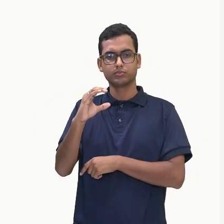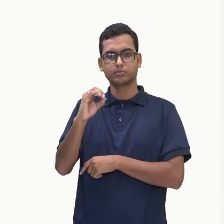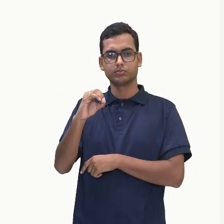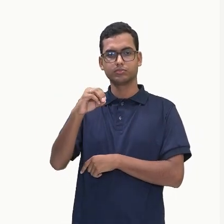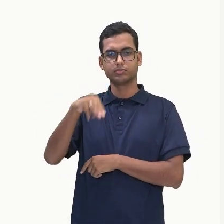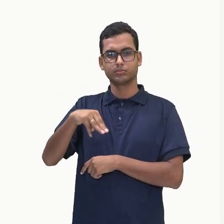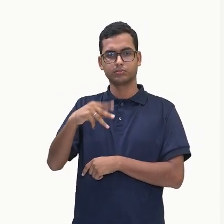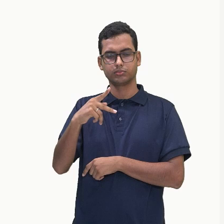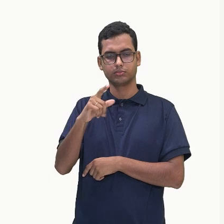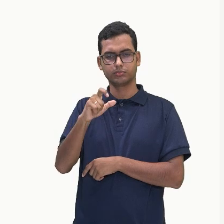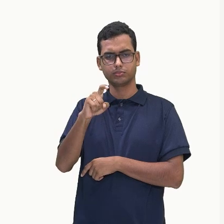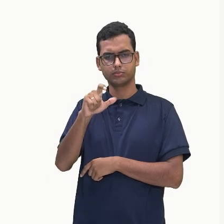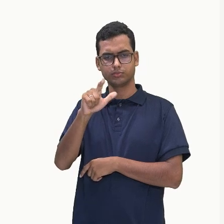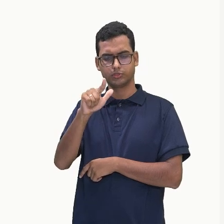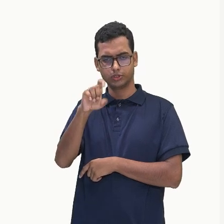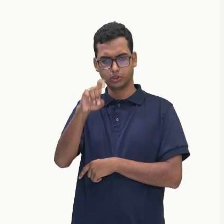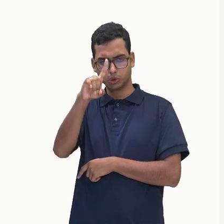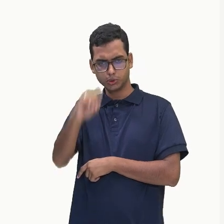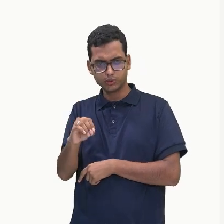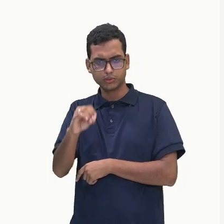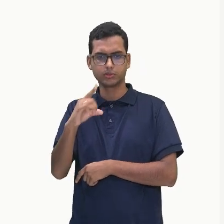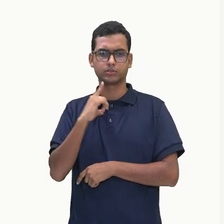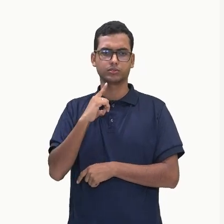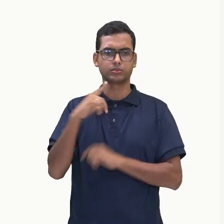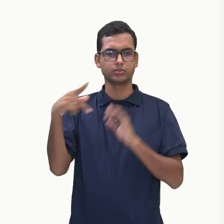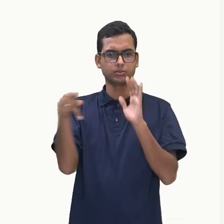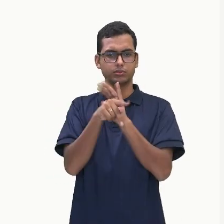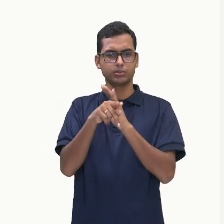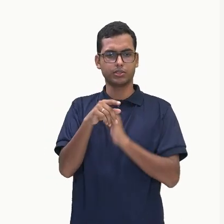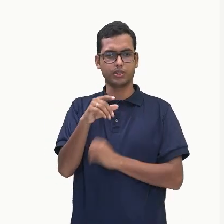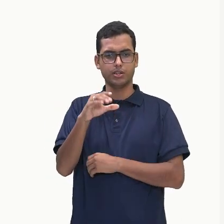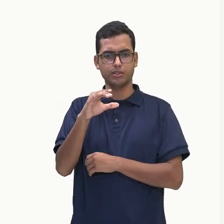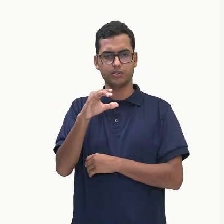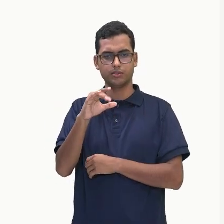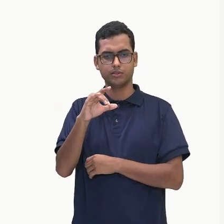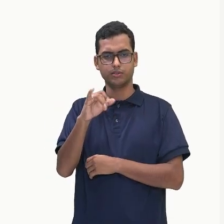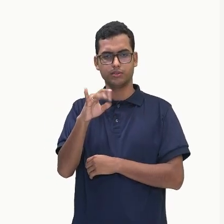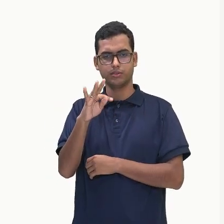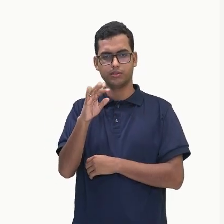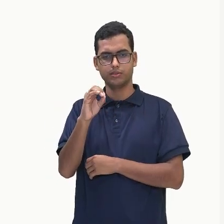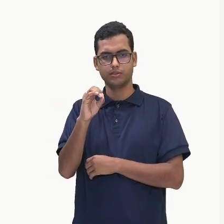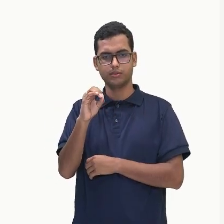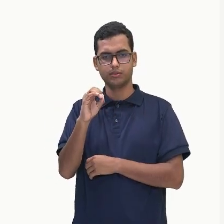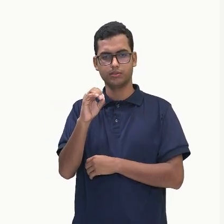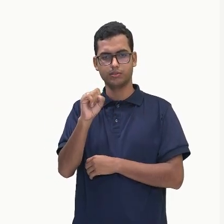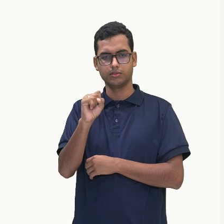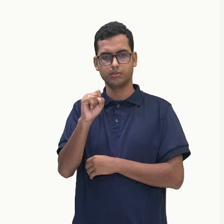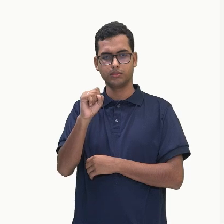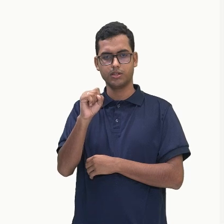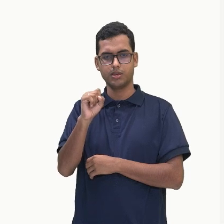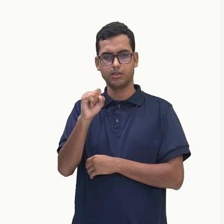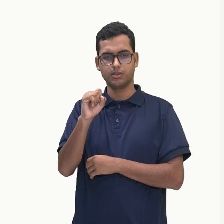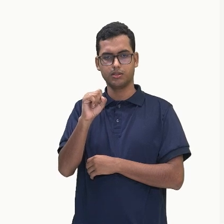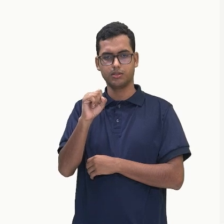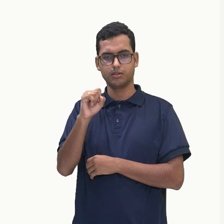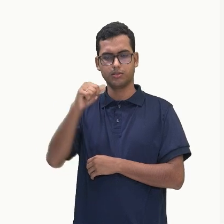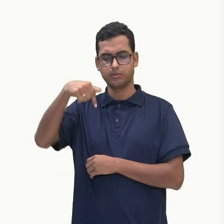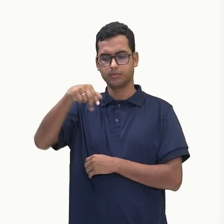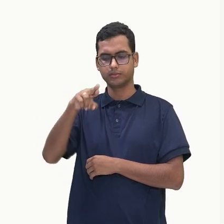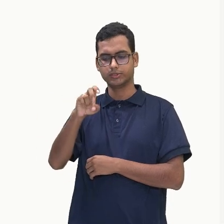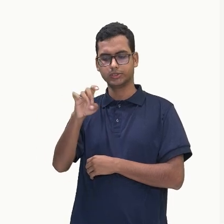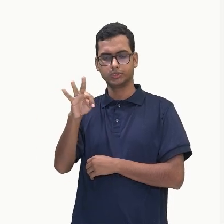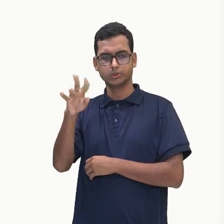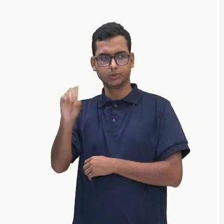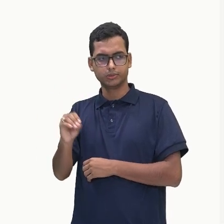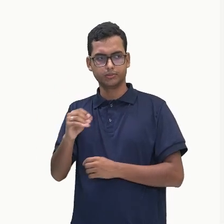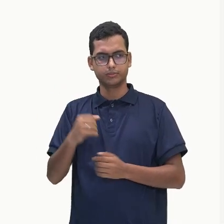formado por estruturas de filamentos de citoesqueleto. Então, esse aí é o modelo mosaico fluido